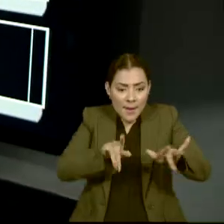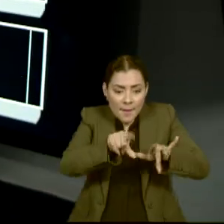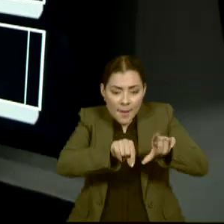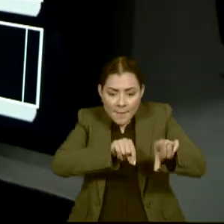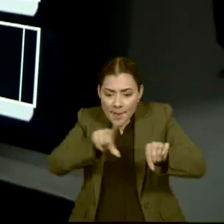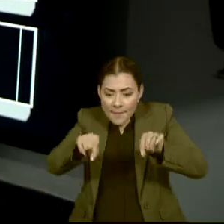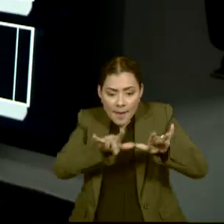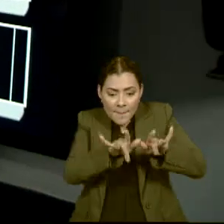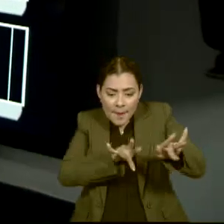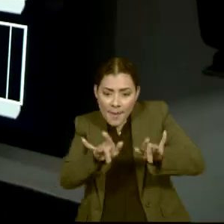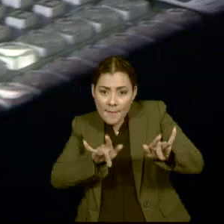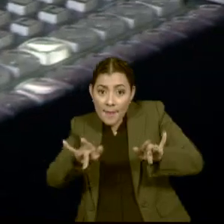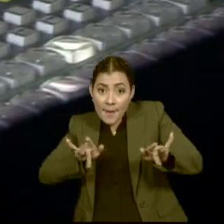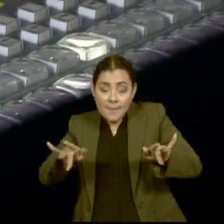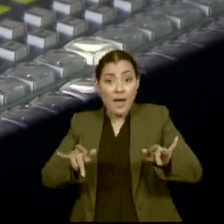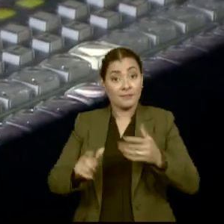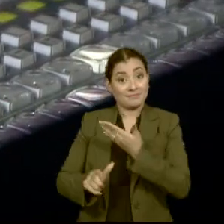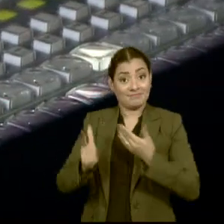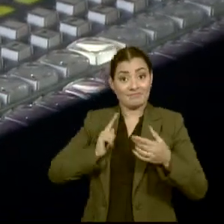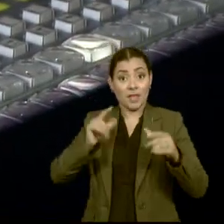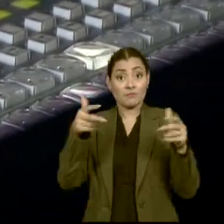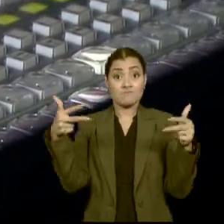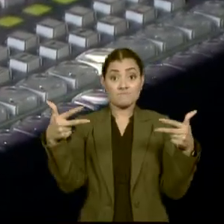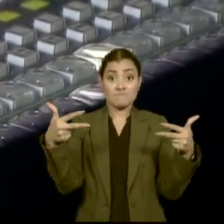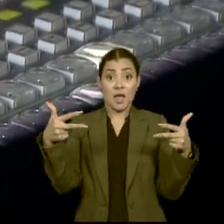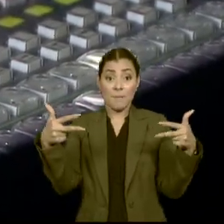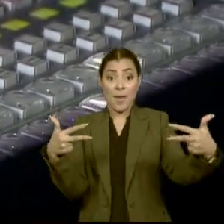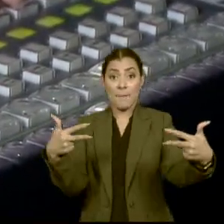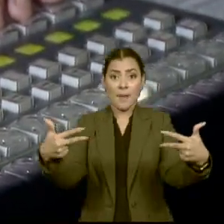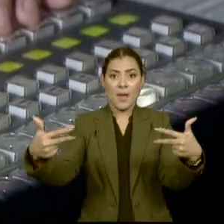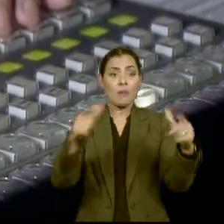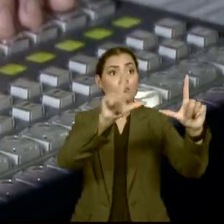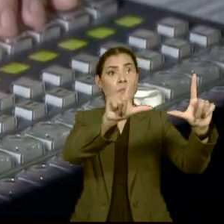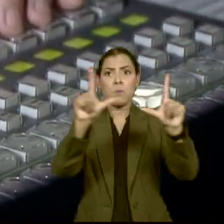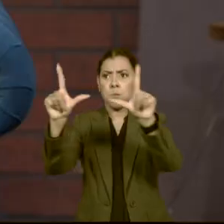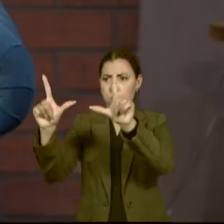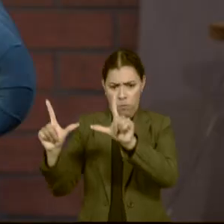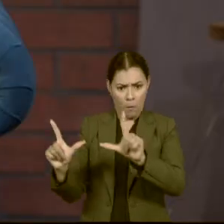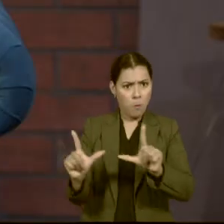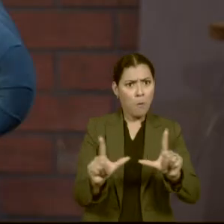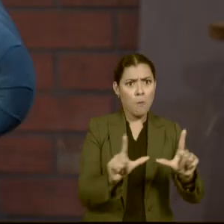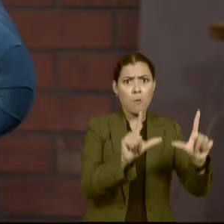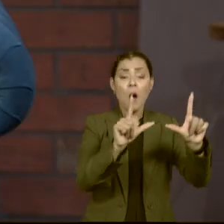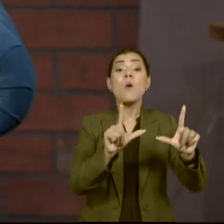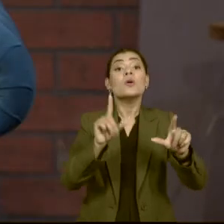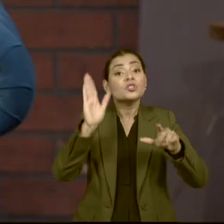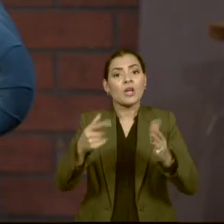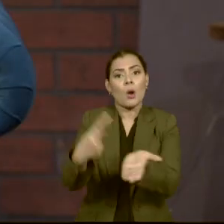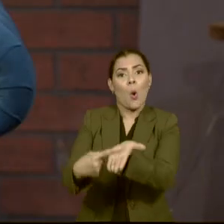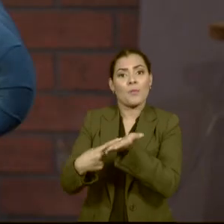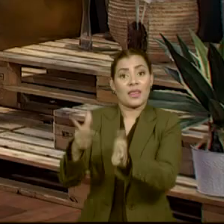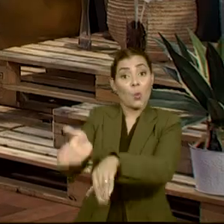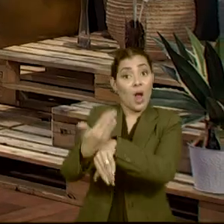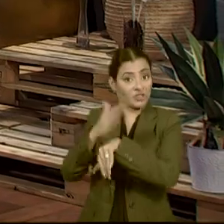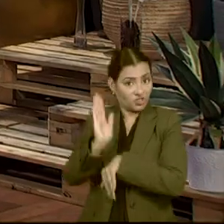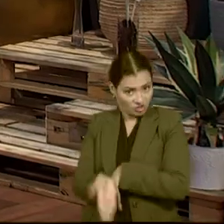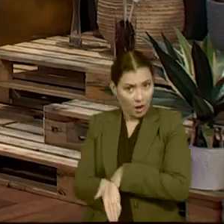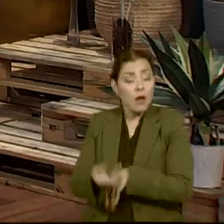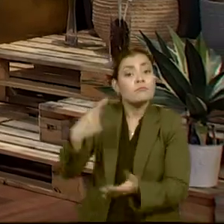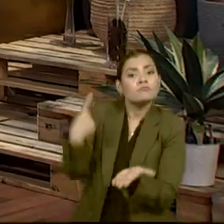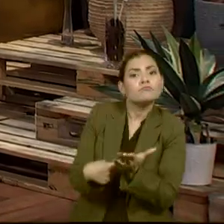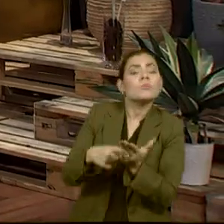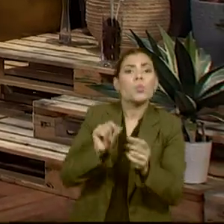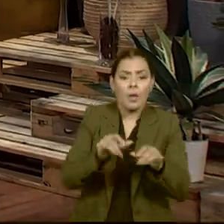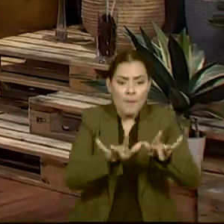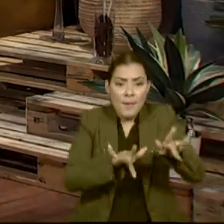de cada câmera que está posicionada no estúdio. Cenas essas, previamente marcadas pela direção do programa, e seleciona uma